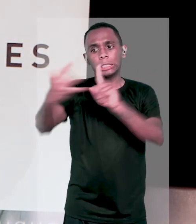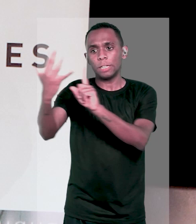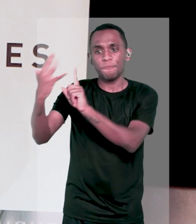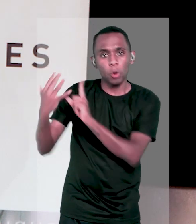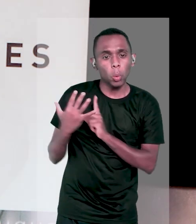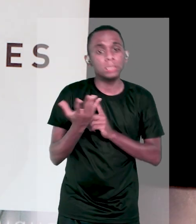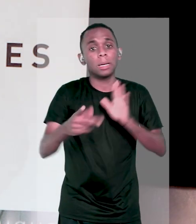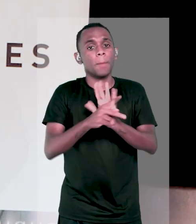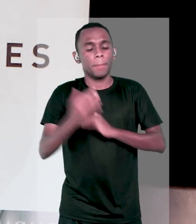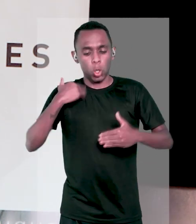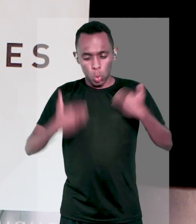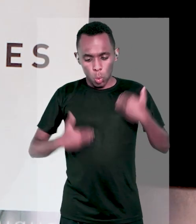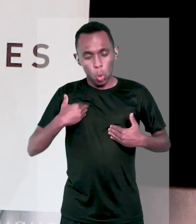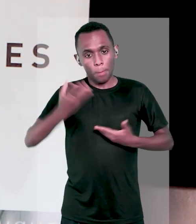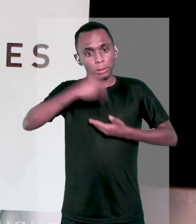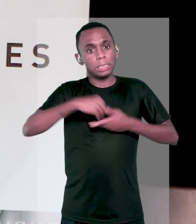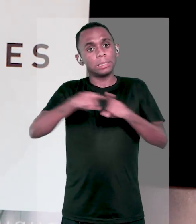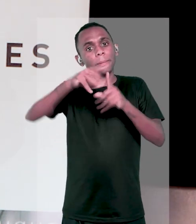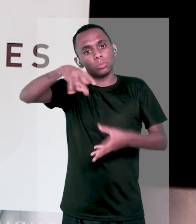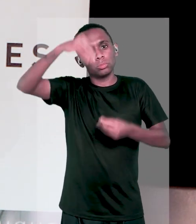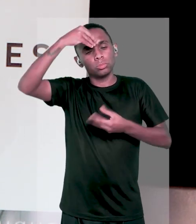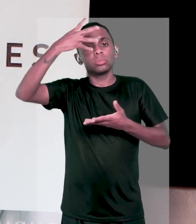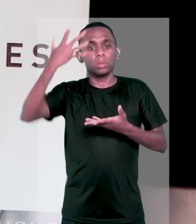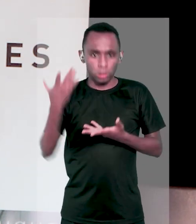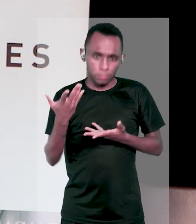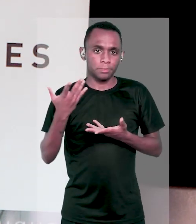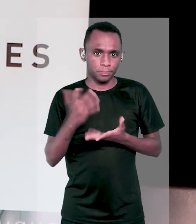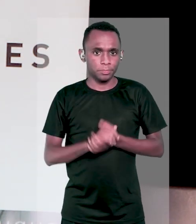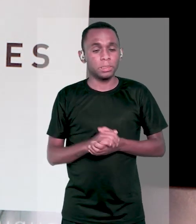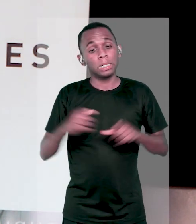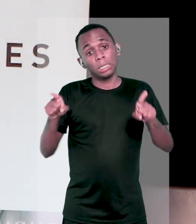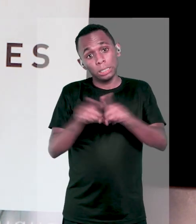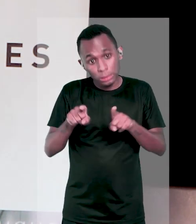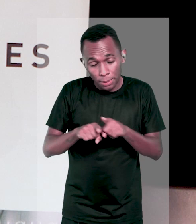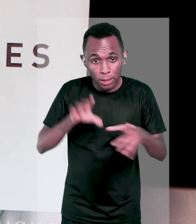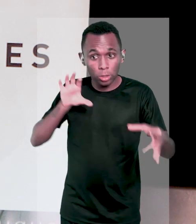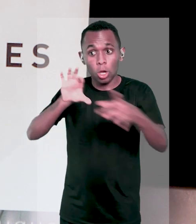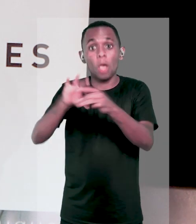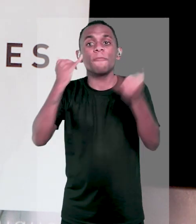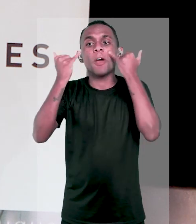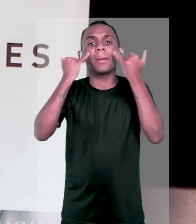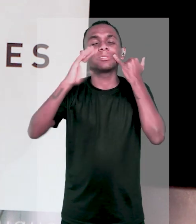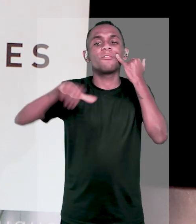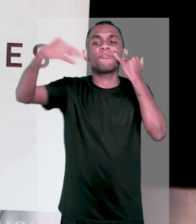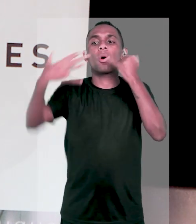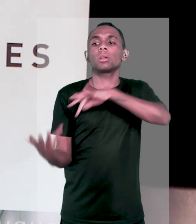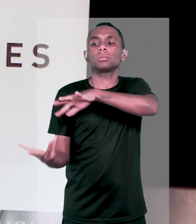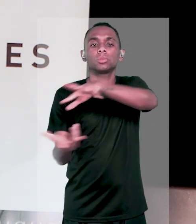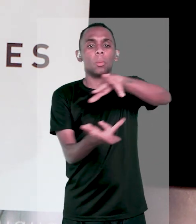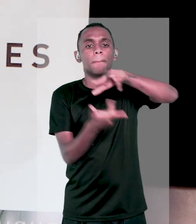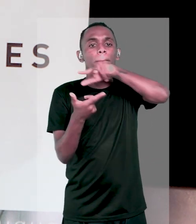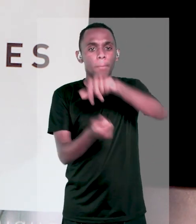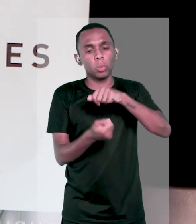inaccessível eu cito uma frase de Valéry num diálogo maravilhoso sobre a